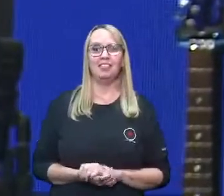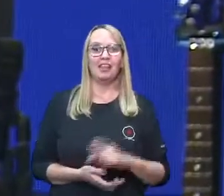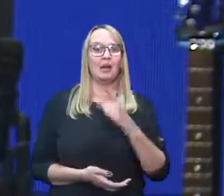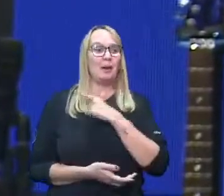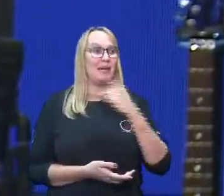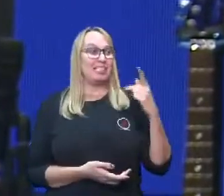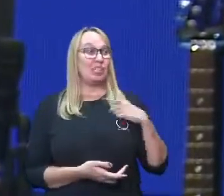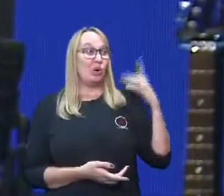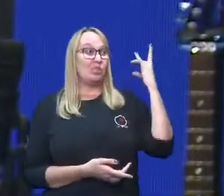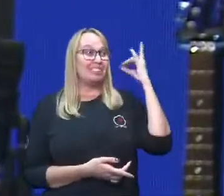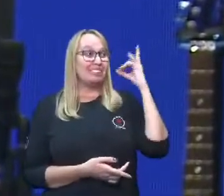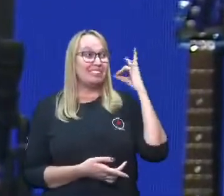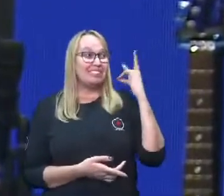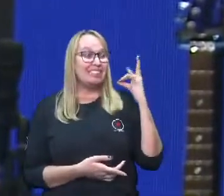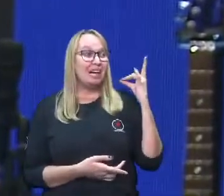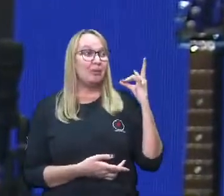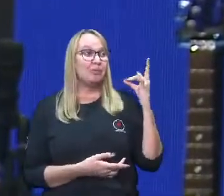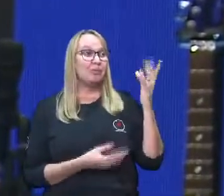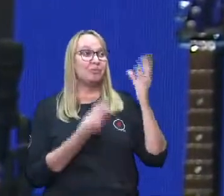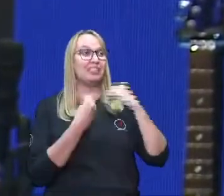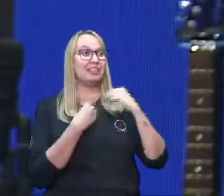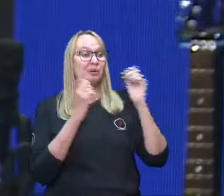Pastor, o diabo me deixou em paz, se preocupe.